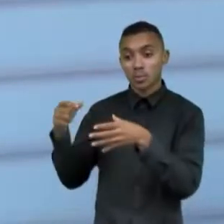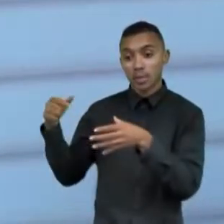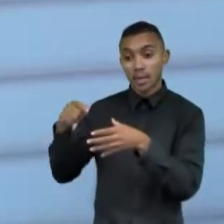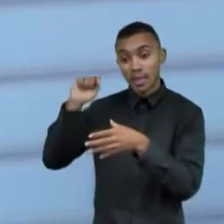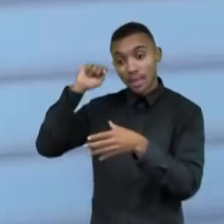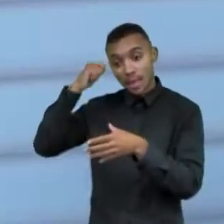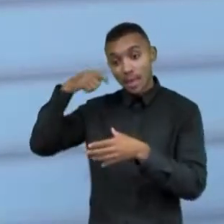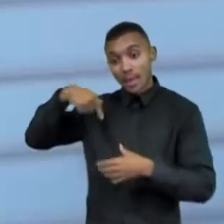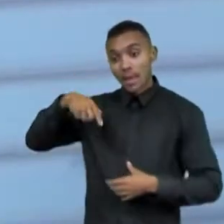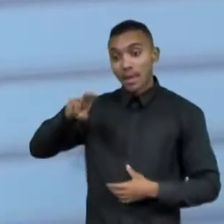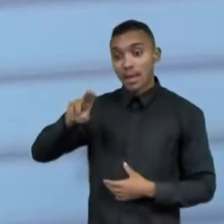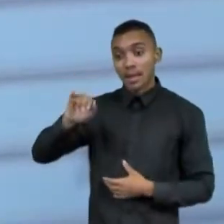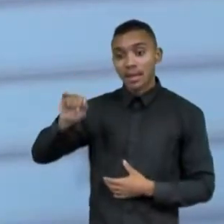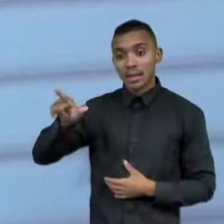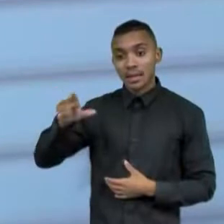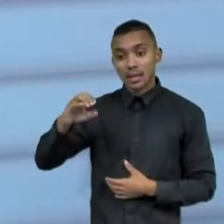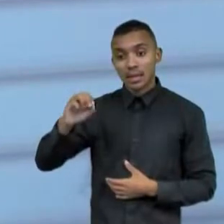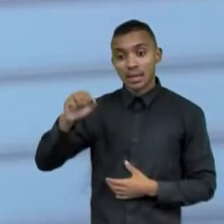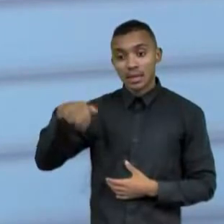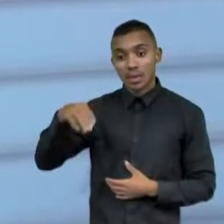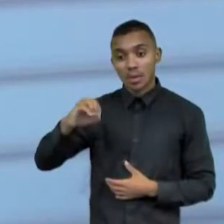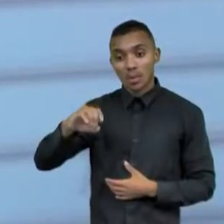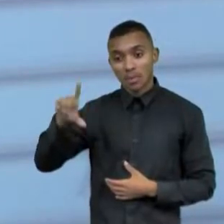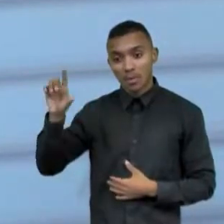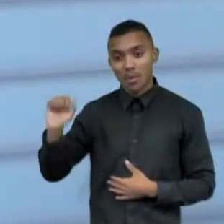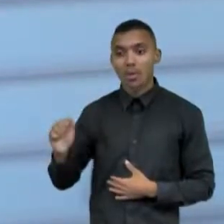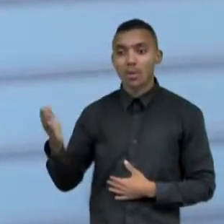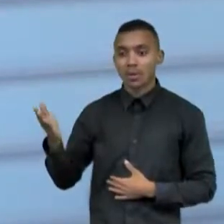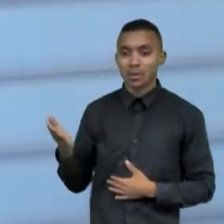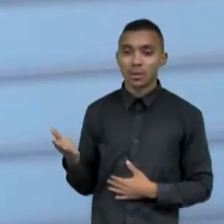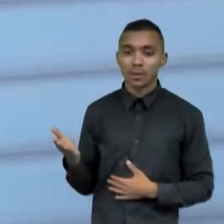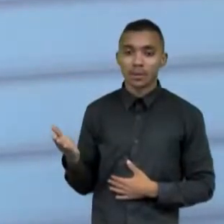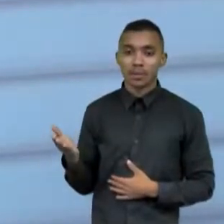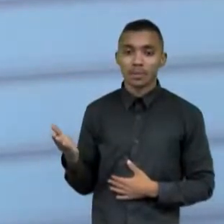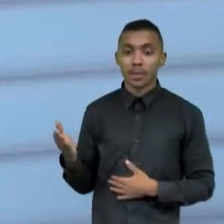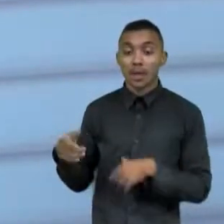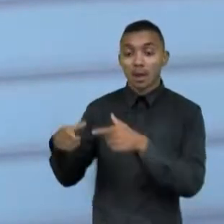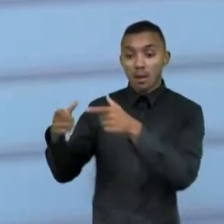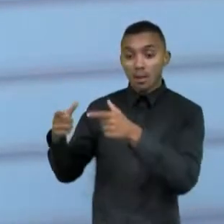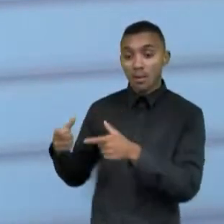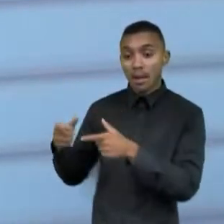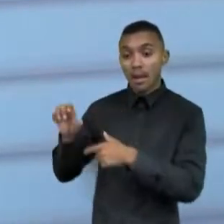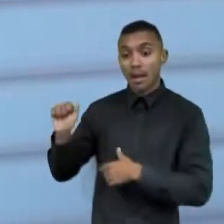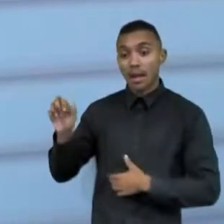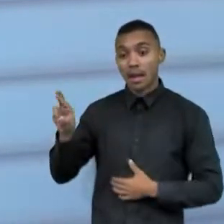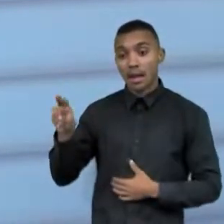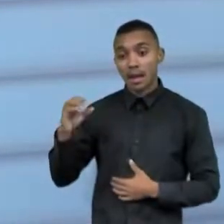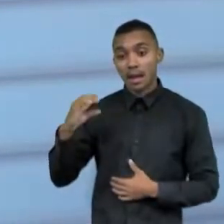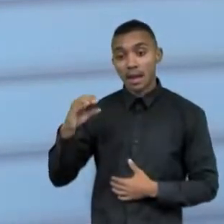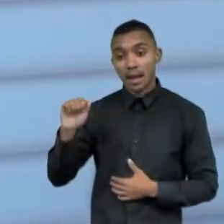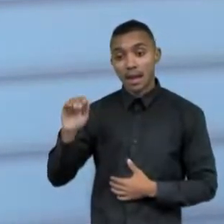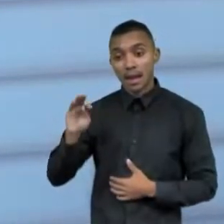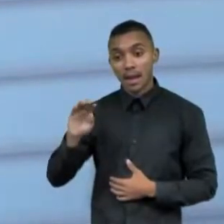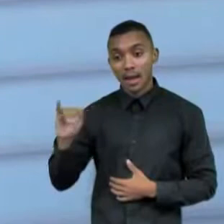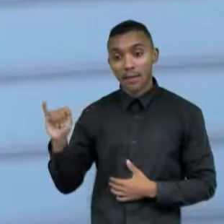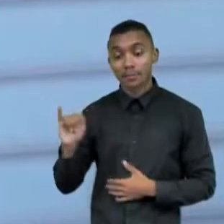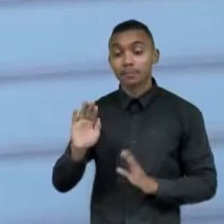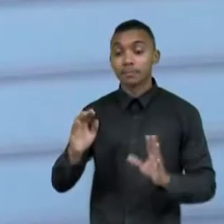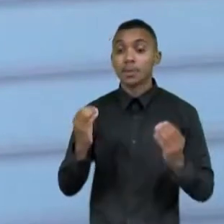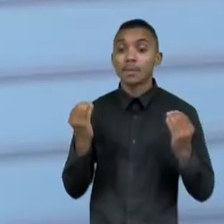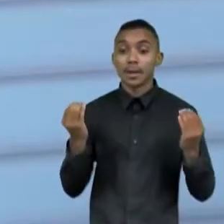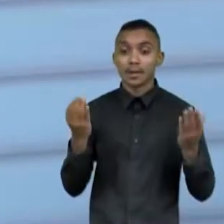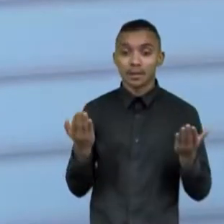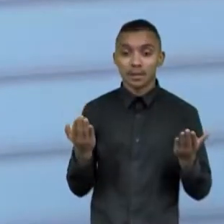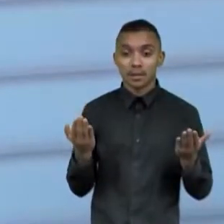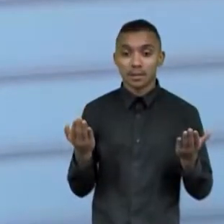não é do dia para a noite, né? Córrego de Ubaranas. Ubaranas, Aracati. Isso. E aí é importante citar isso, que